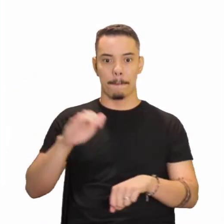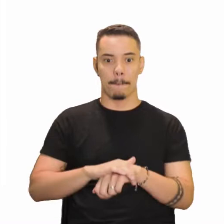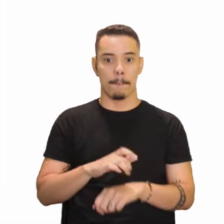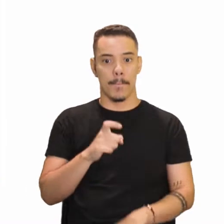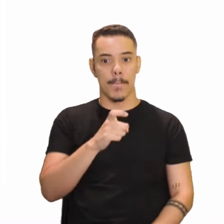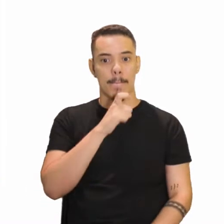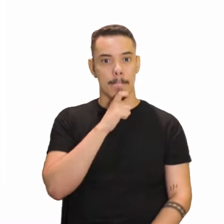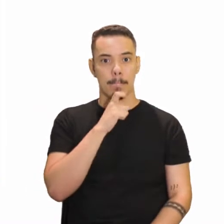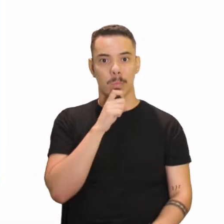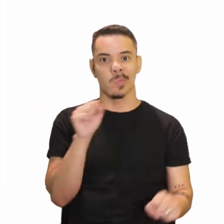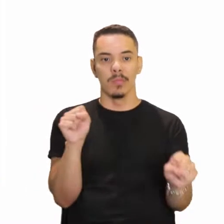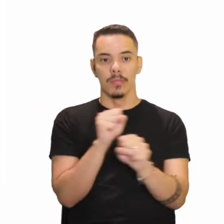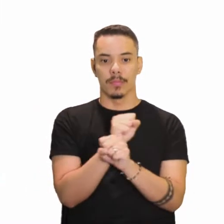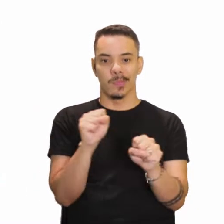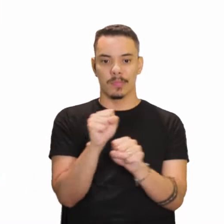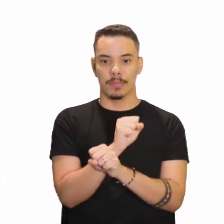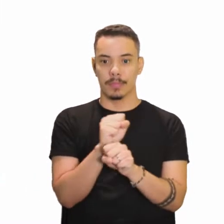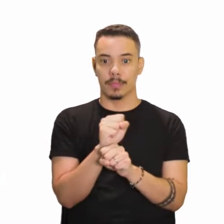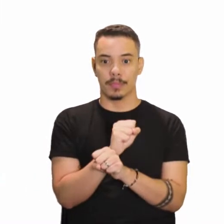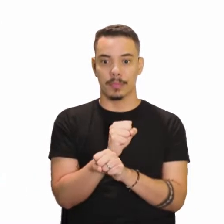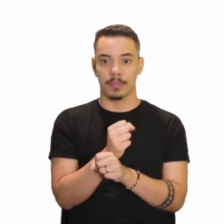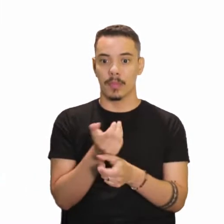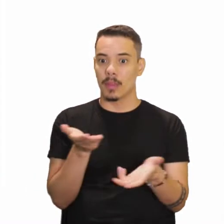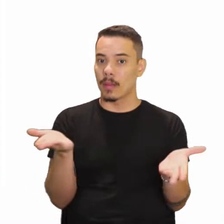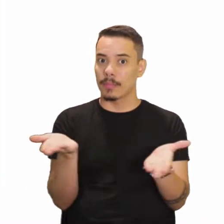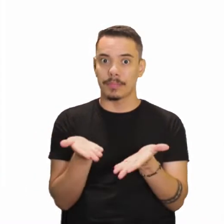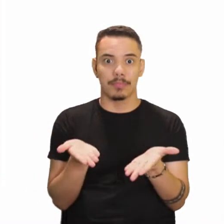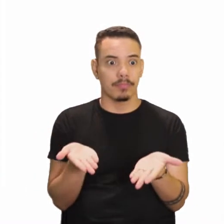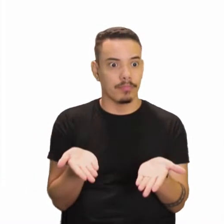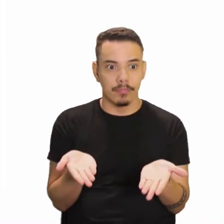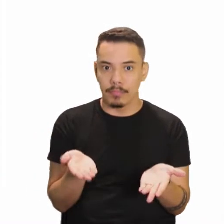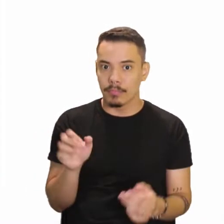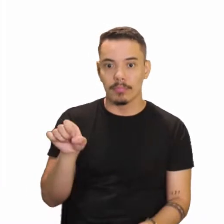esfriou E agora José